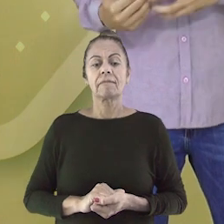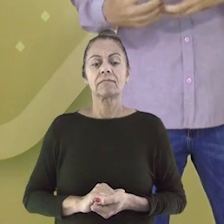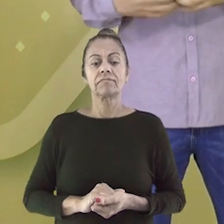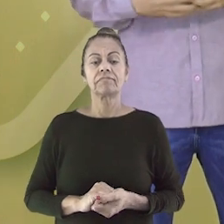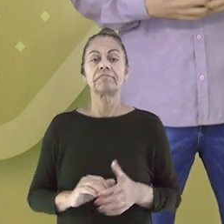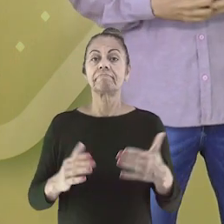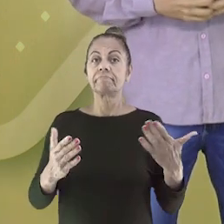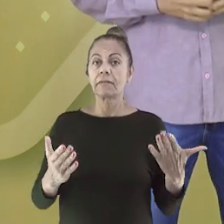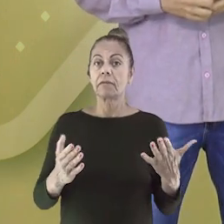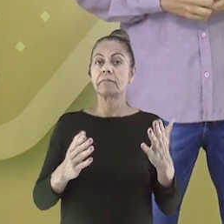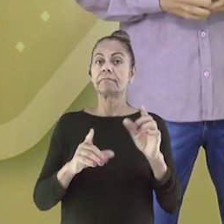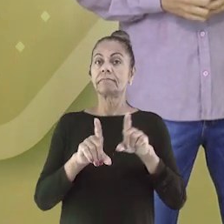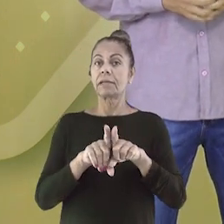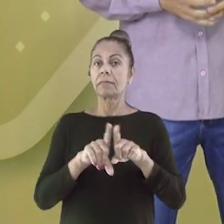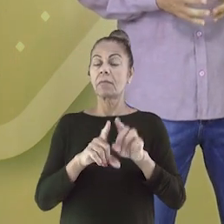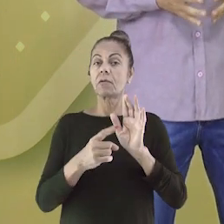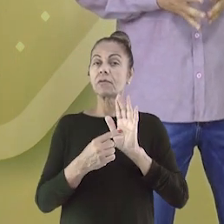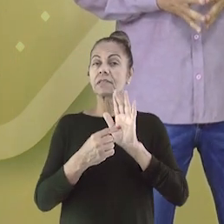na forma de revelação.